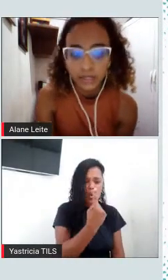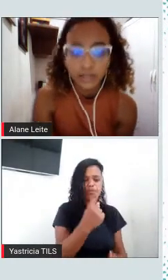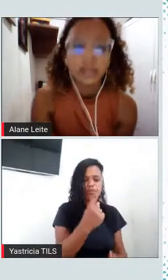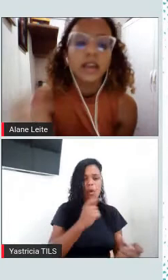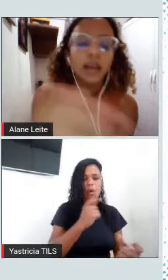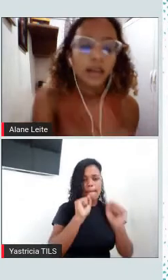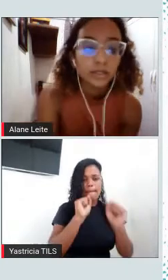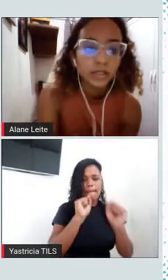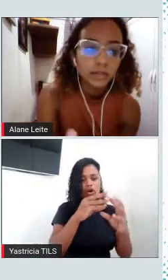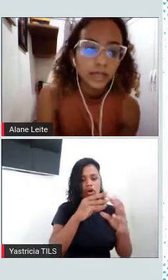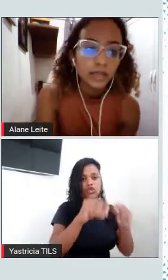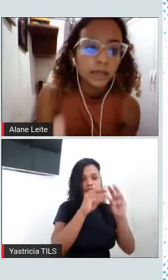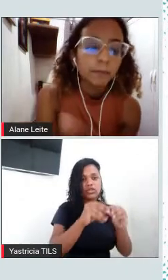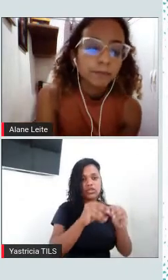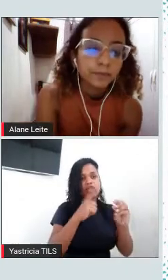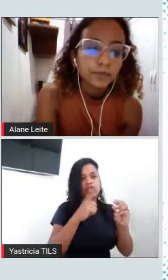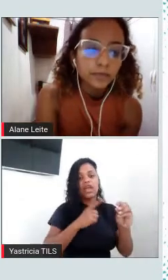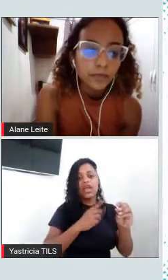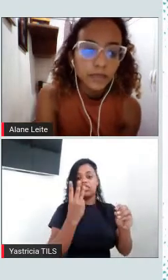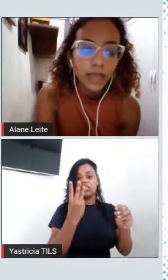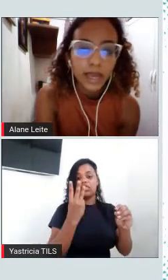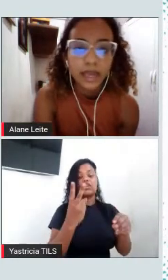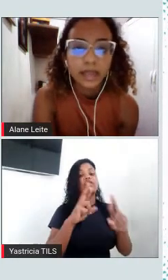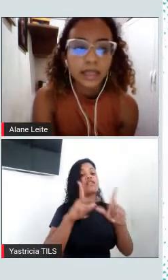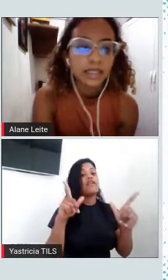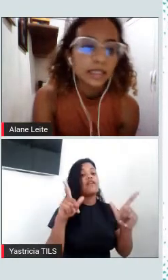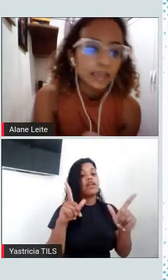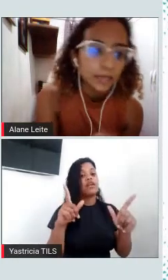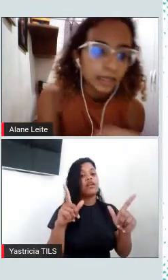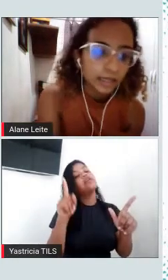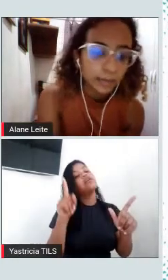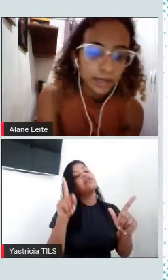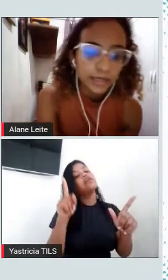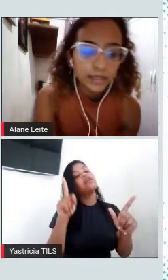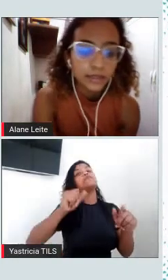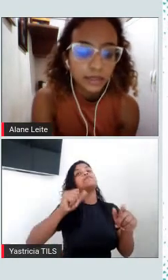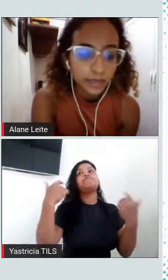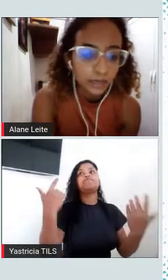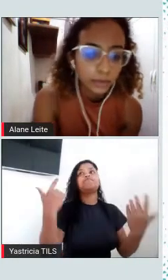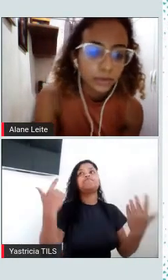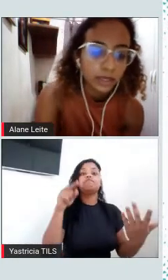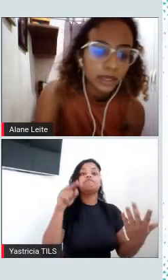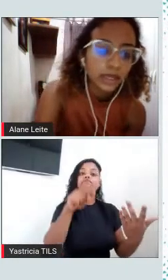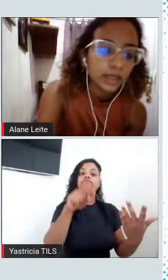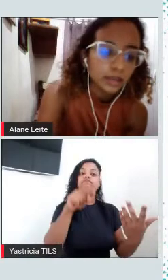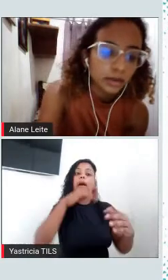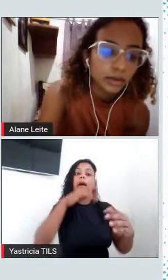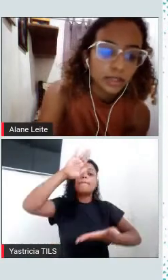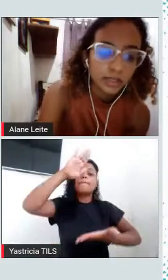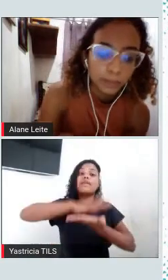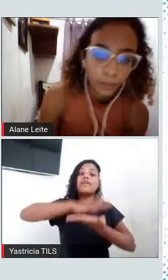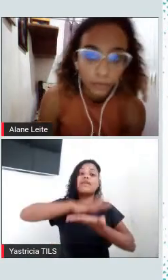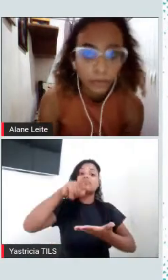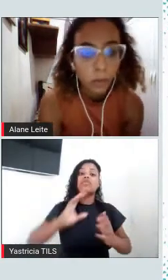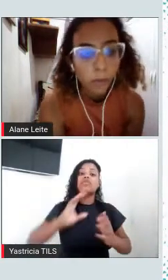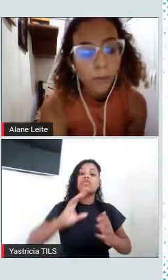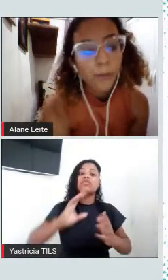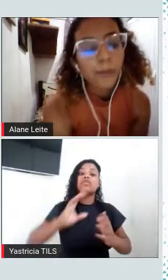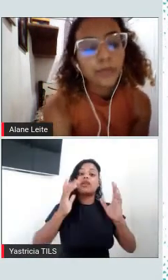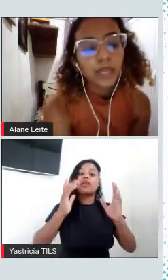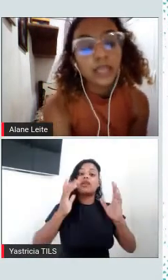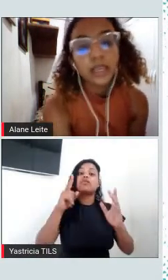estados diferentes? É justamente nessa determinada pressão e temperatura em que se encontra esse